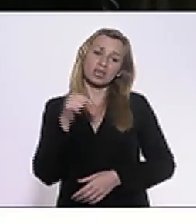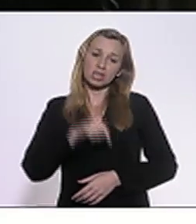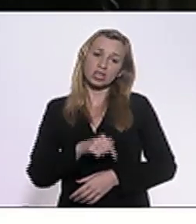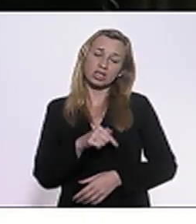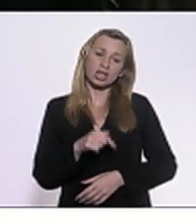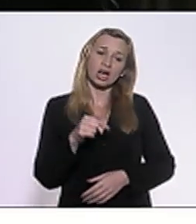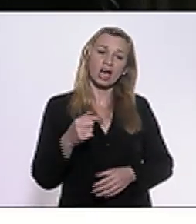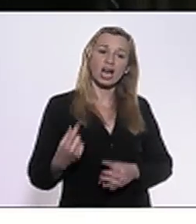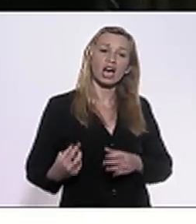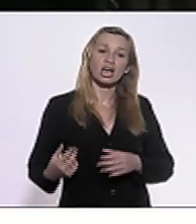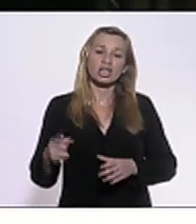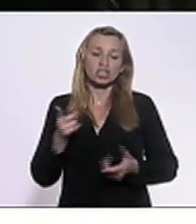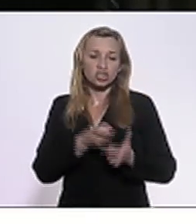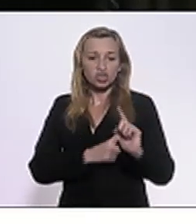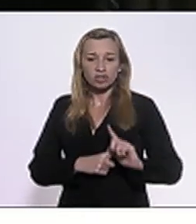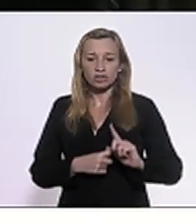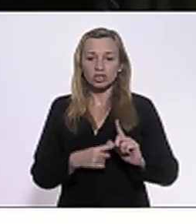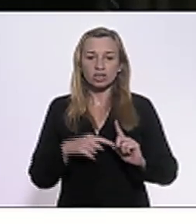ativa só faz subir.